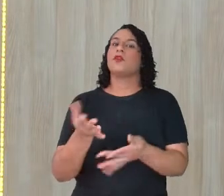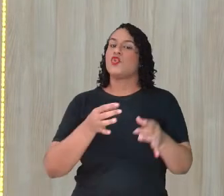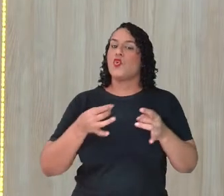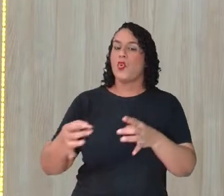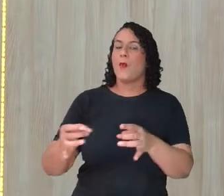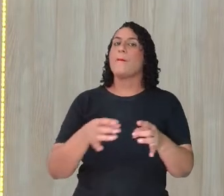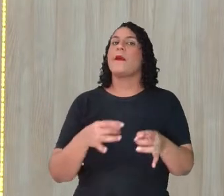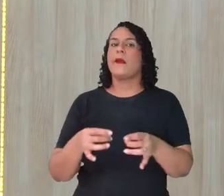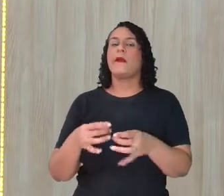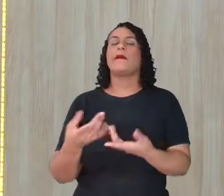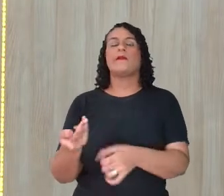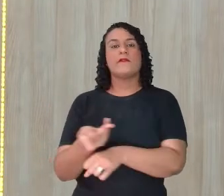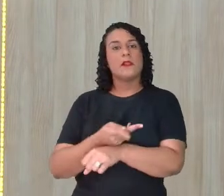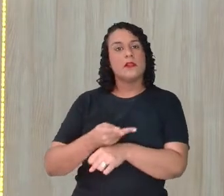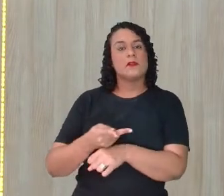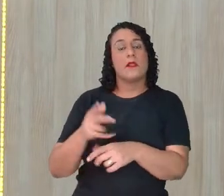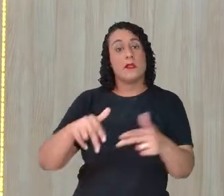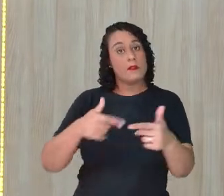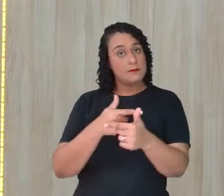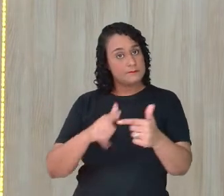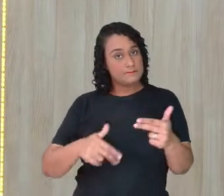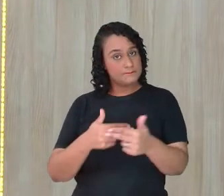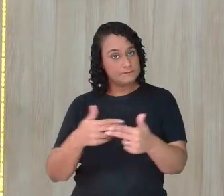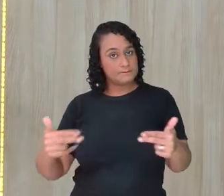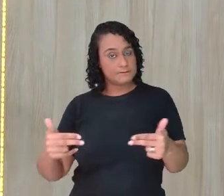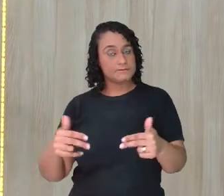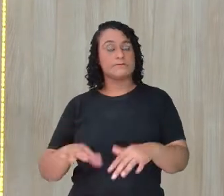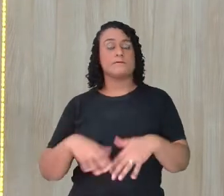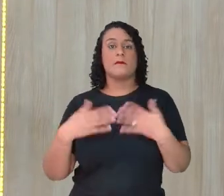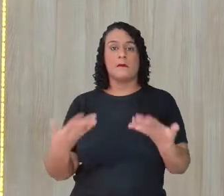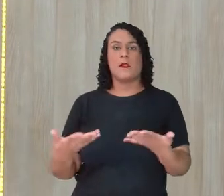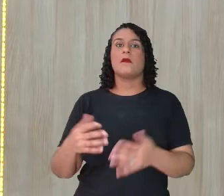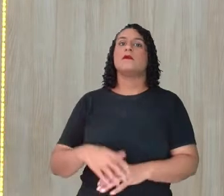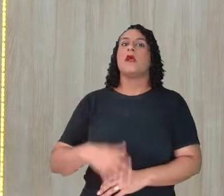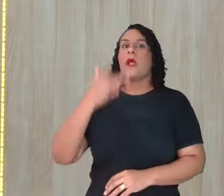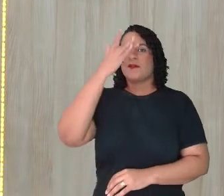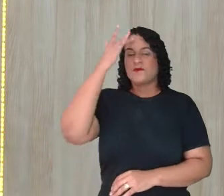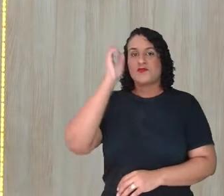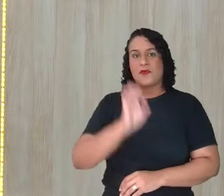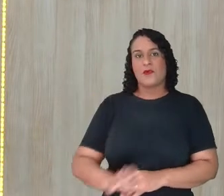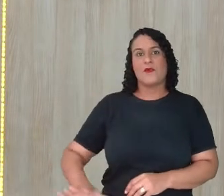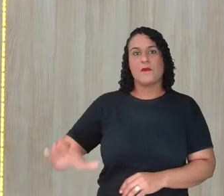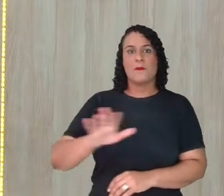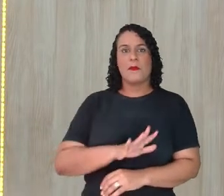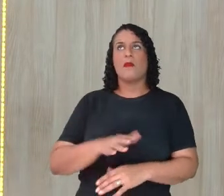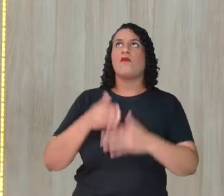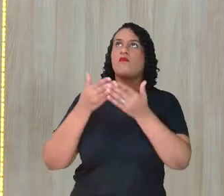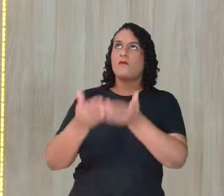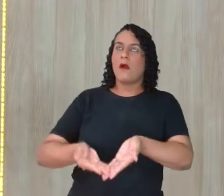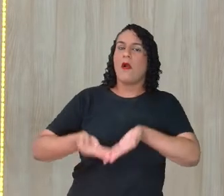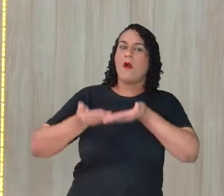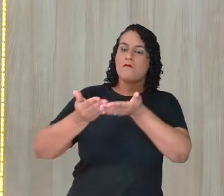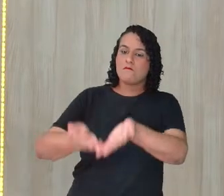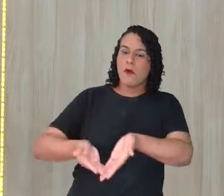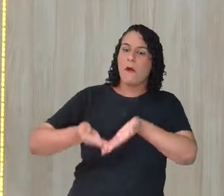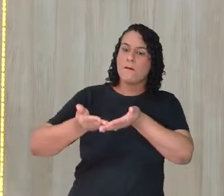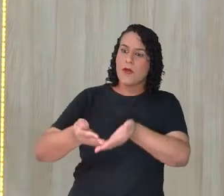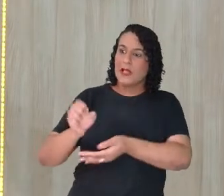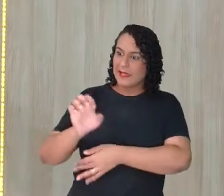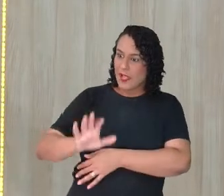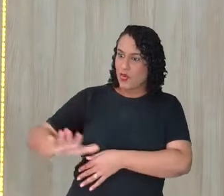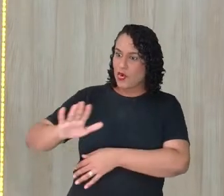dessas especiarias dava bastante lucro, então os europeus migravam ali, ó, eles viajavam ali da